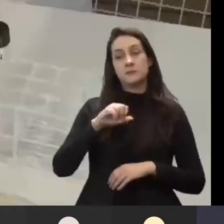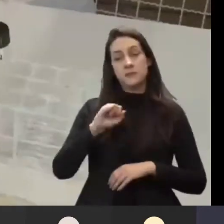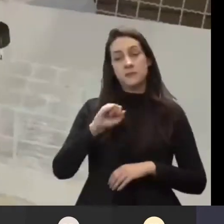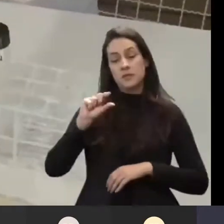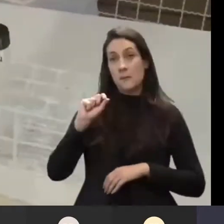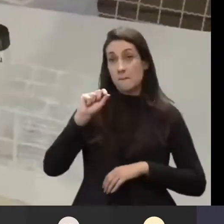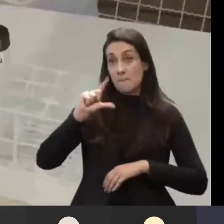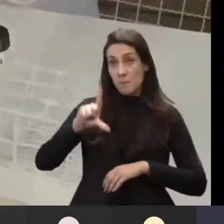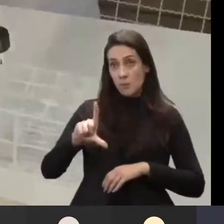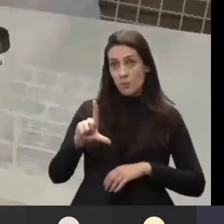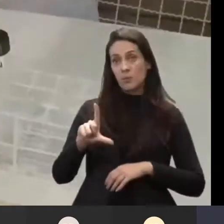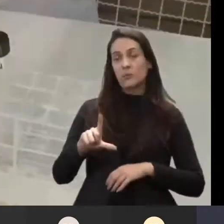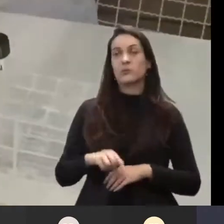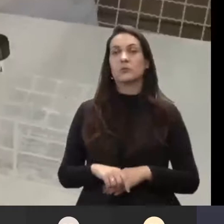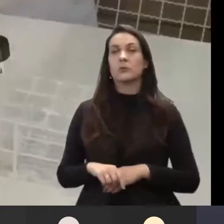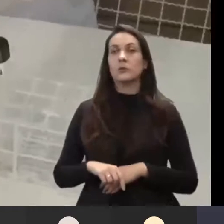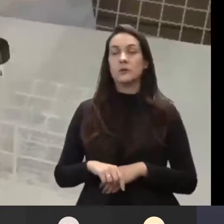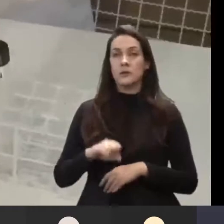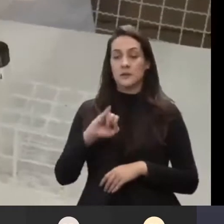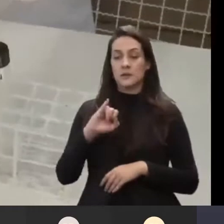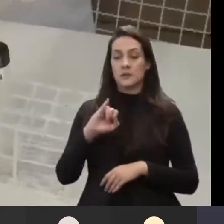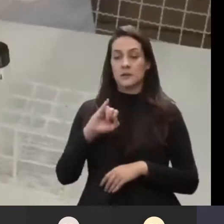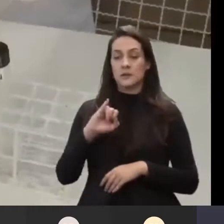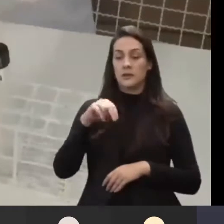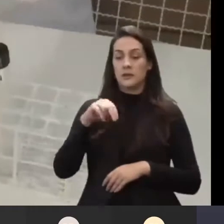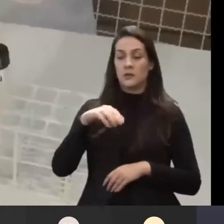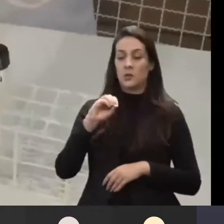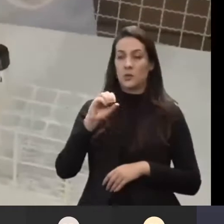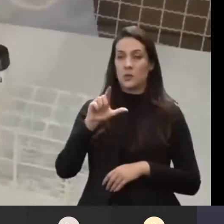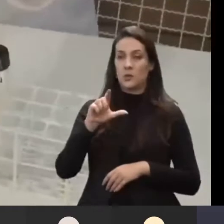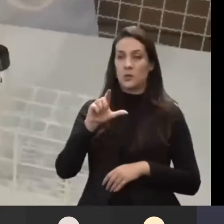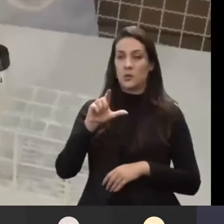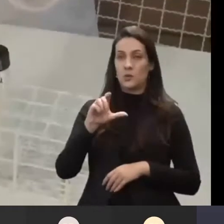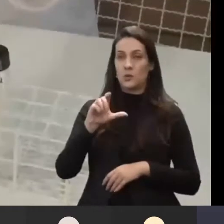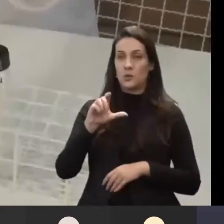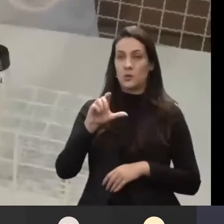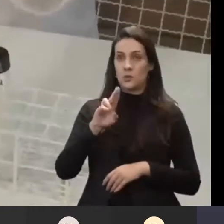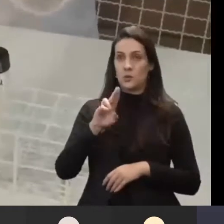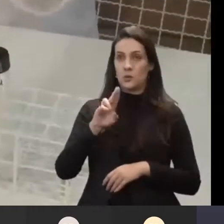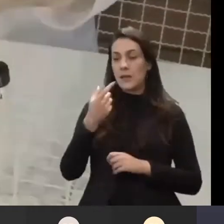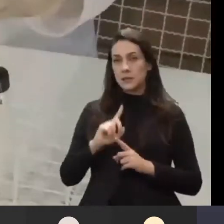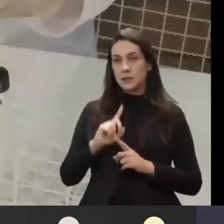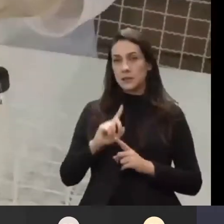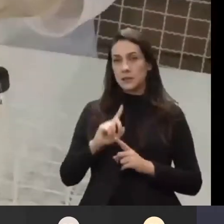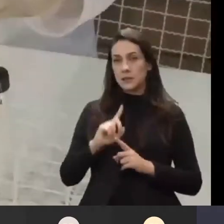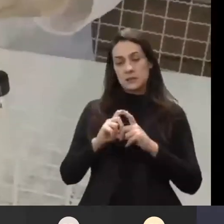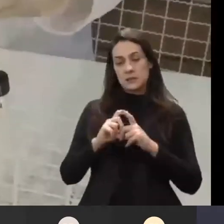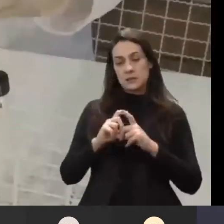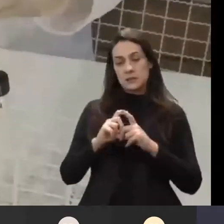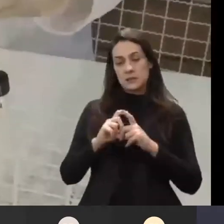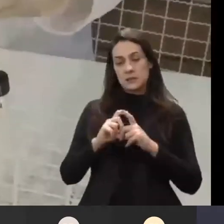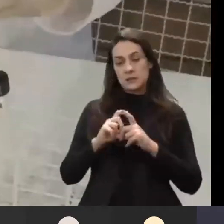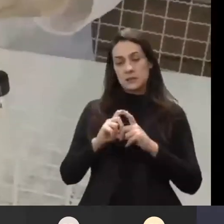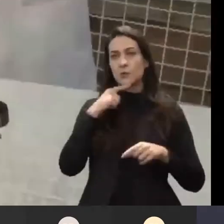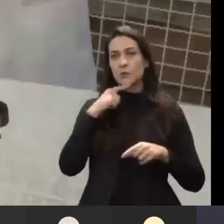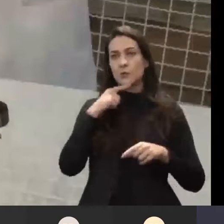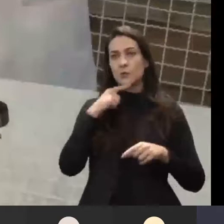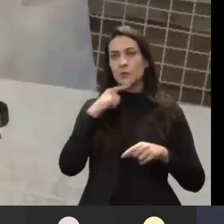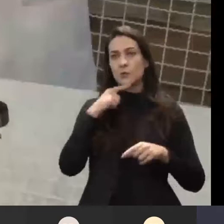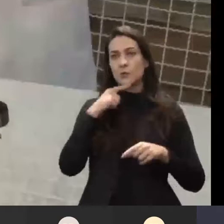pequena. Se você colocar muito inóculo, às vezes o antibiótico não vai inibir suficientemente o crescimento do micro-organismo. E aí, então,